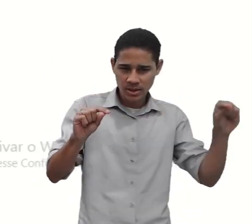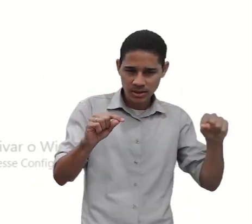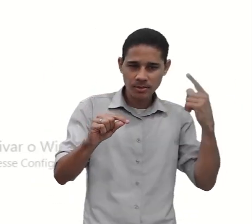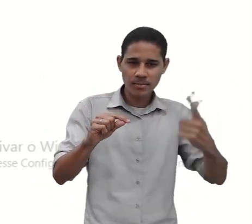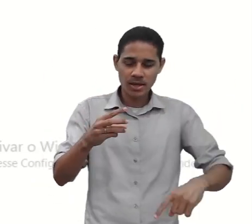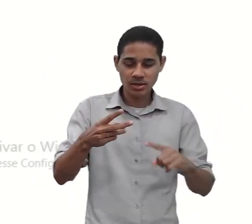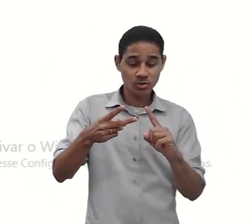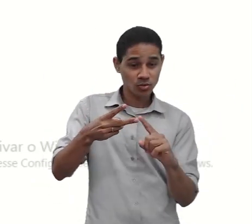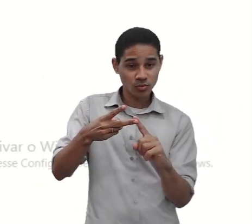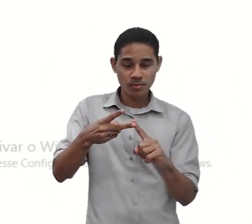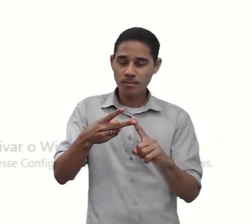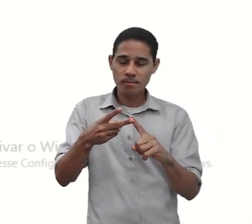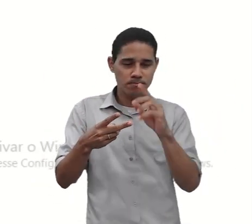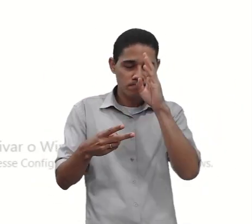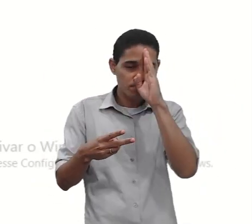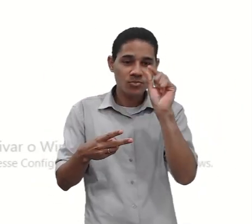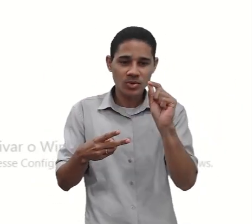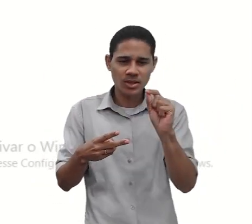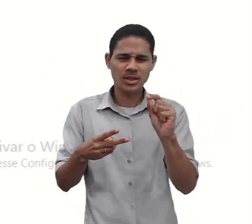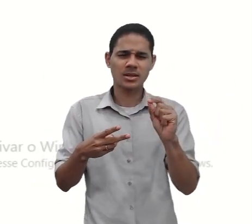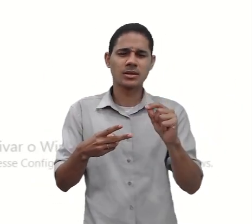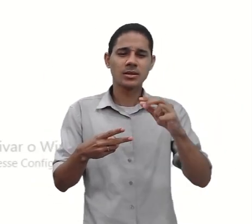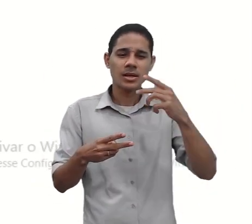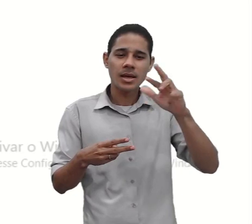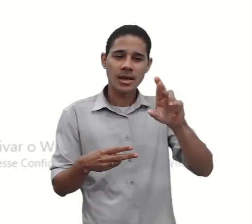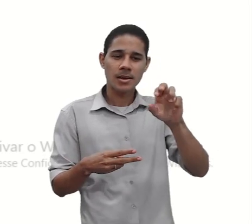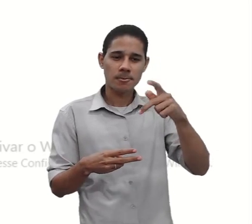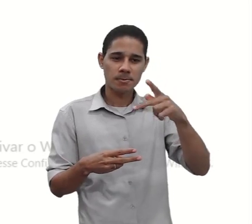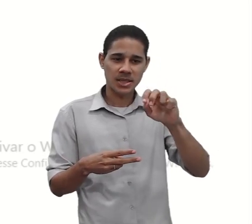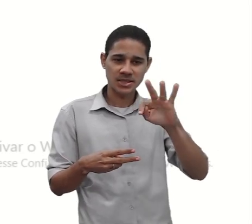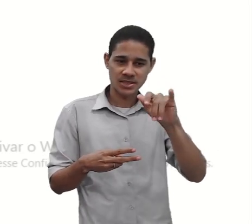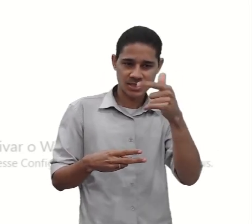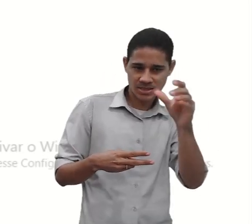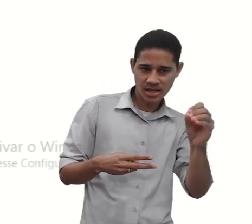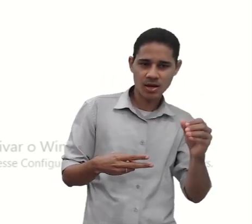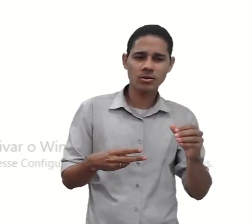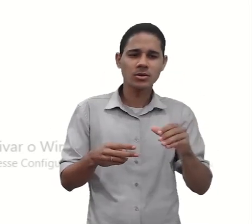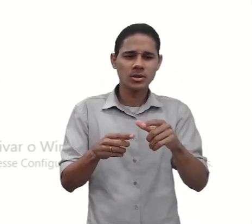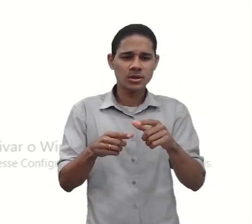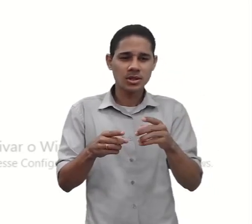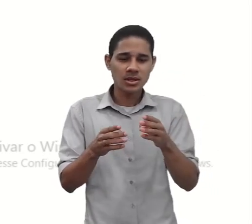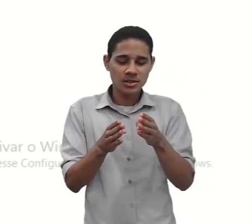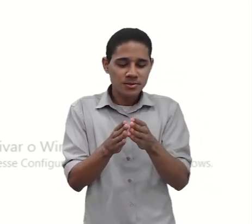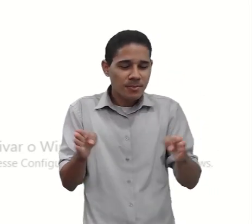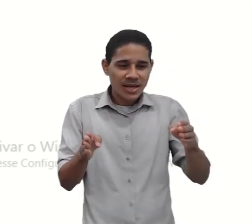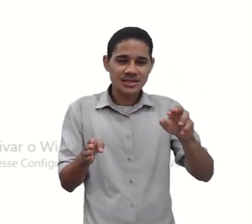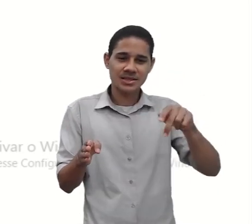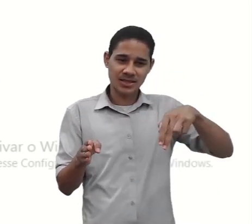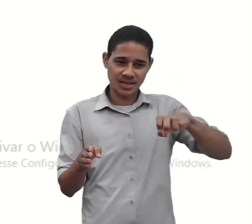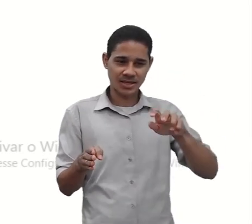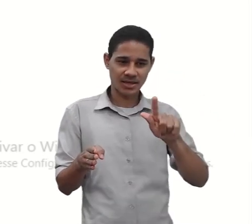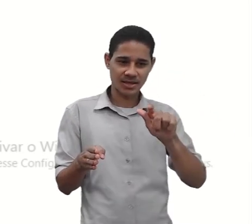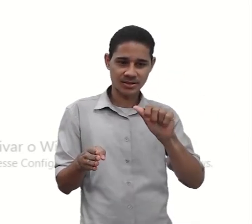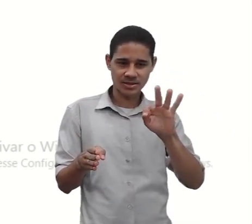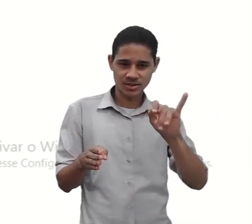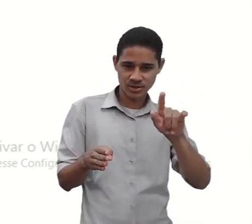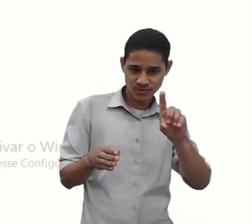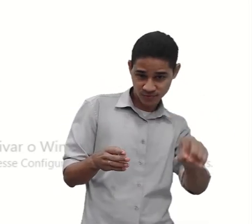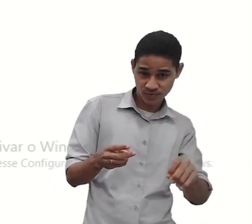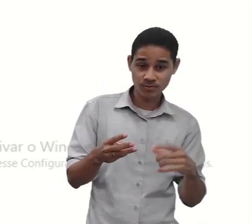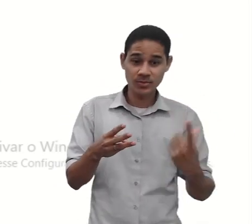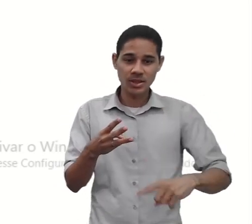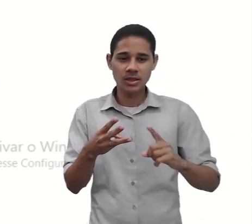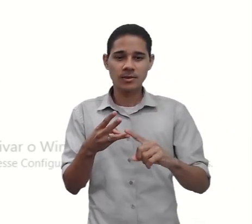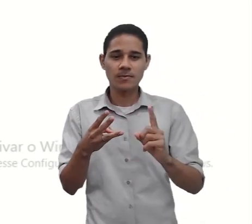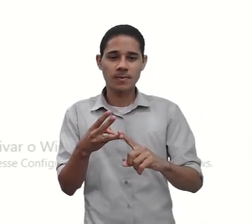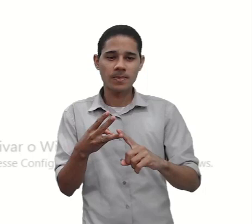espaço negativo. No podcast, vimos as formas de contrastes aplicados às tipografias. E no e-book, nós vemos 2